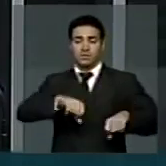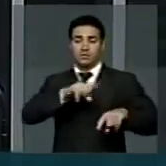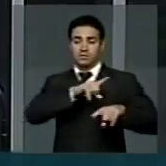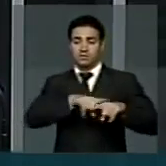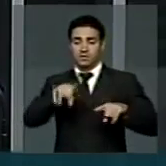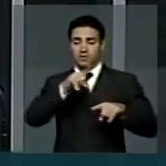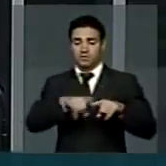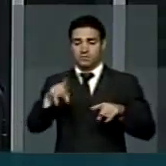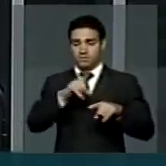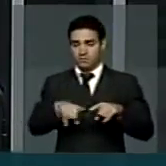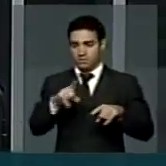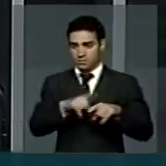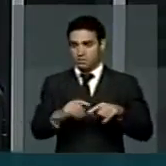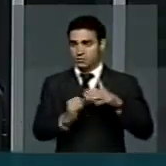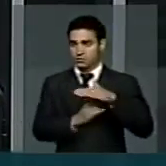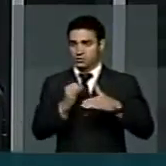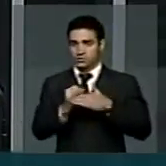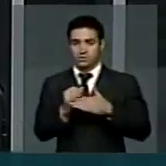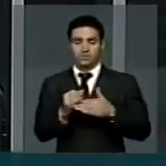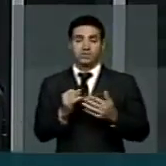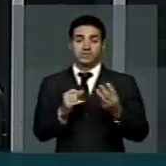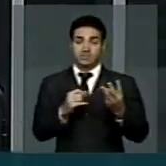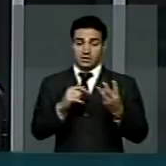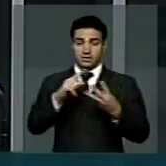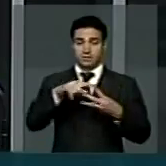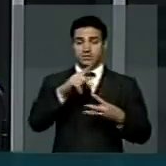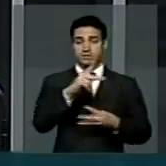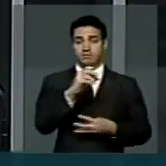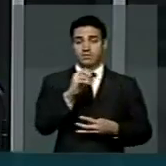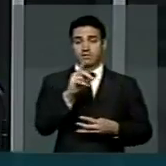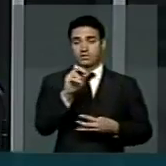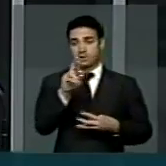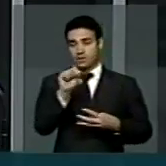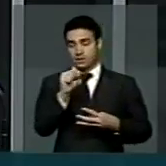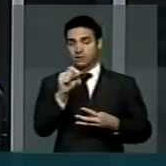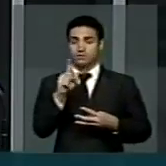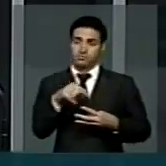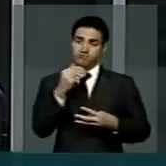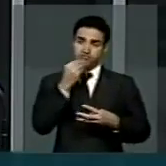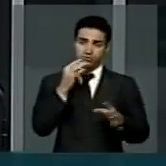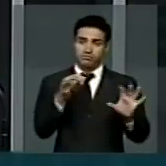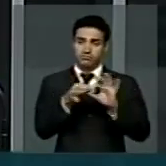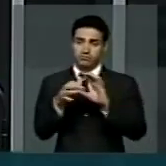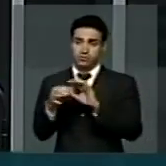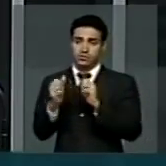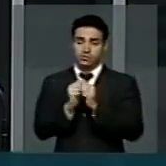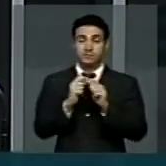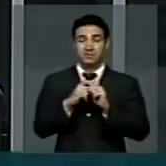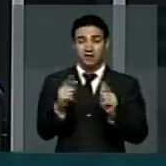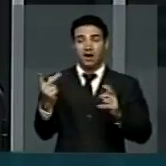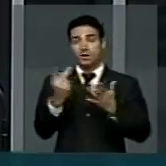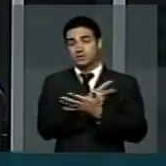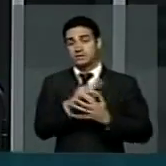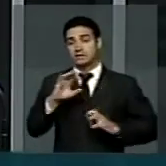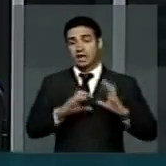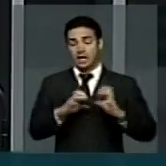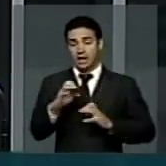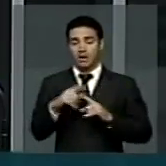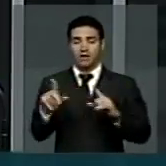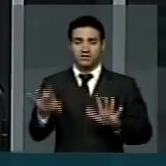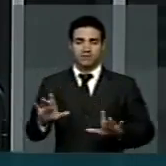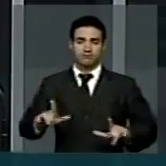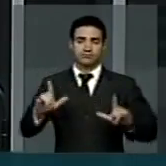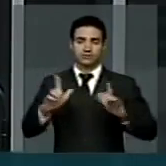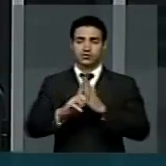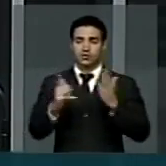poderes da República. Os 3 poderes, que deveriam ser complementares e estariam num verdadeiro pé de guerra, foram as manchetes